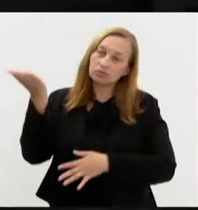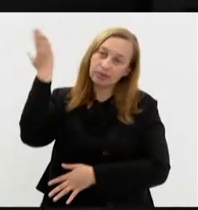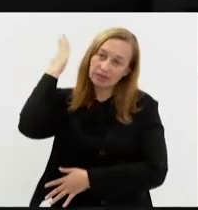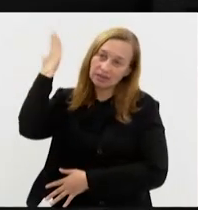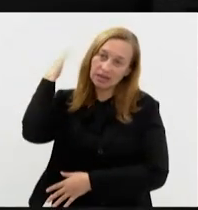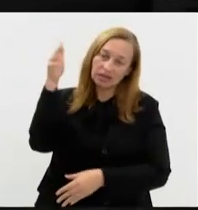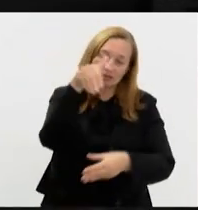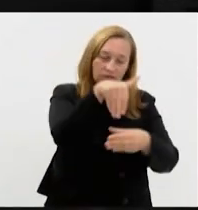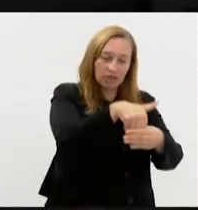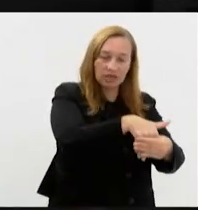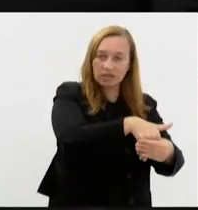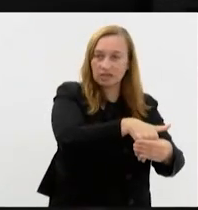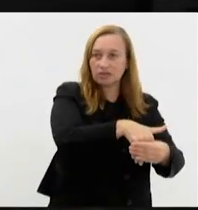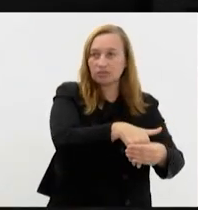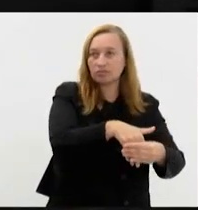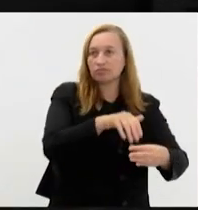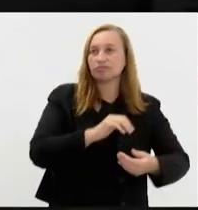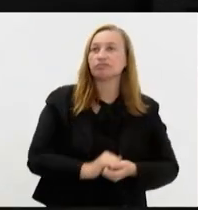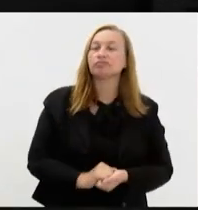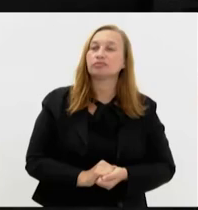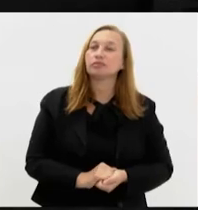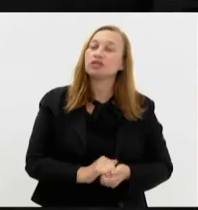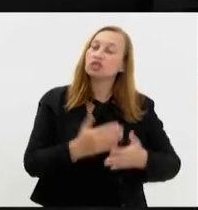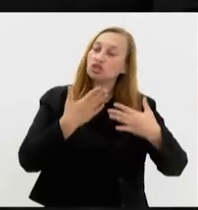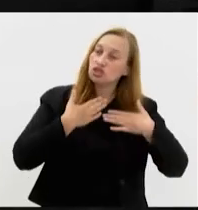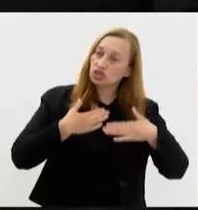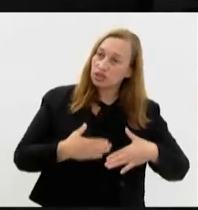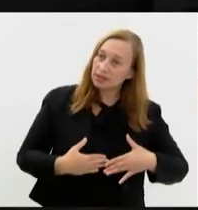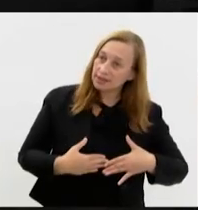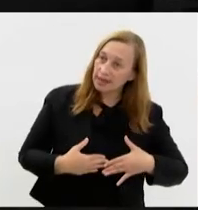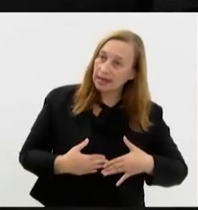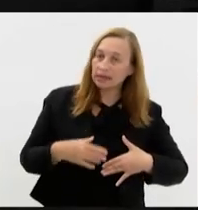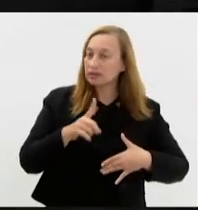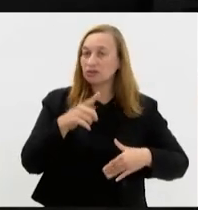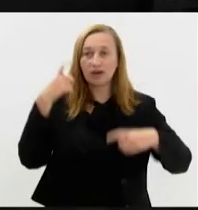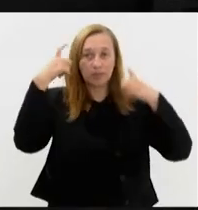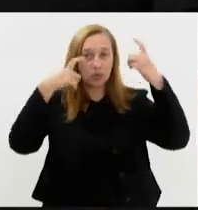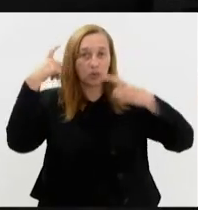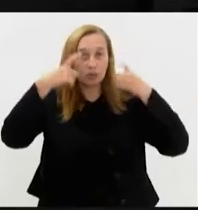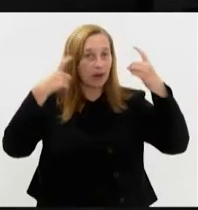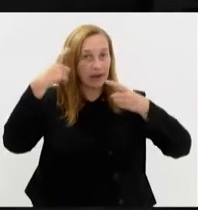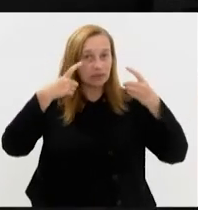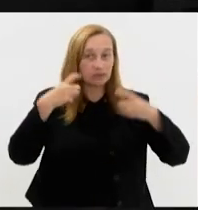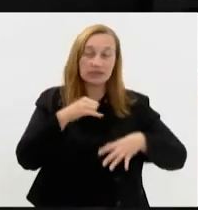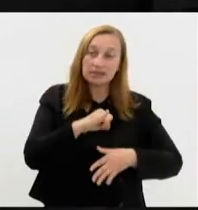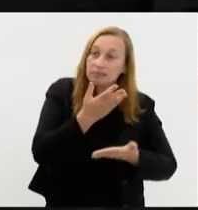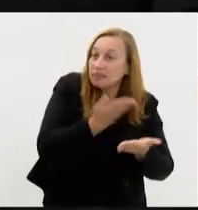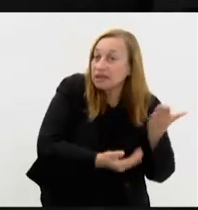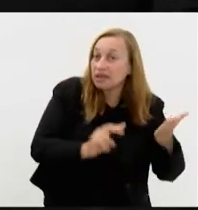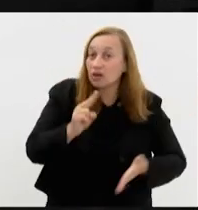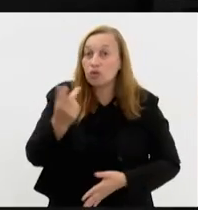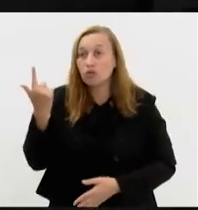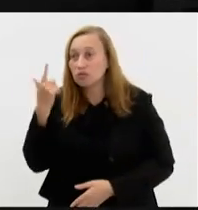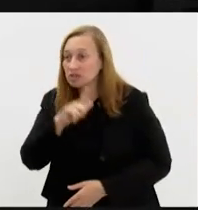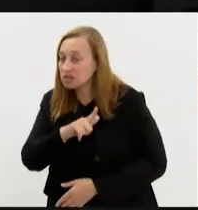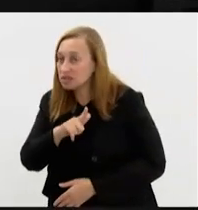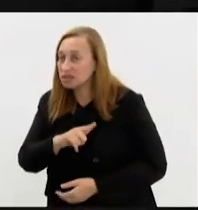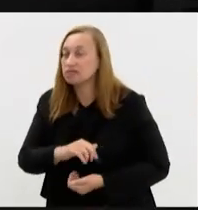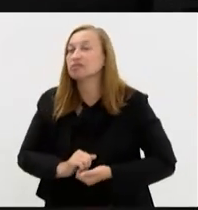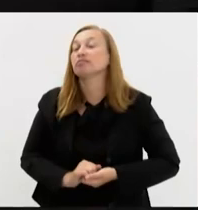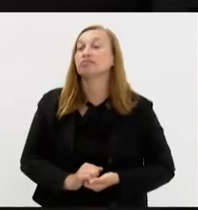afirmar que entre alguns travesseiros Talvez o de maior destaque hoje no nosso regime político